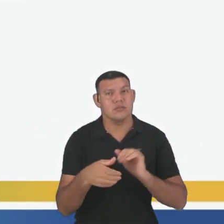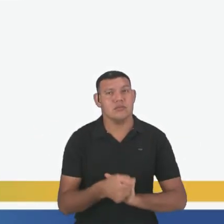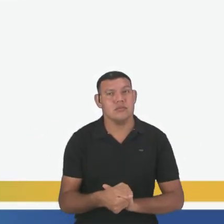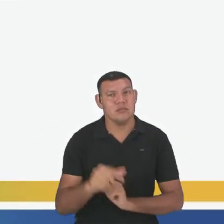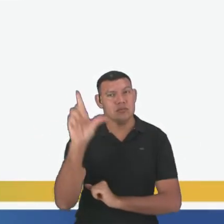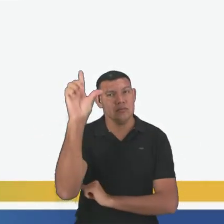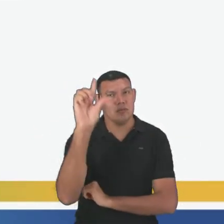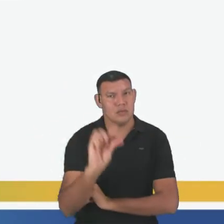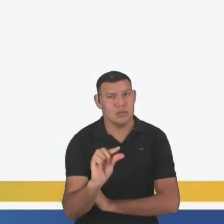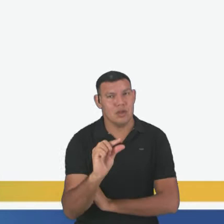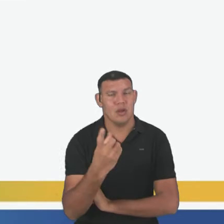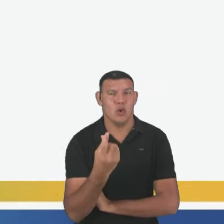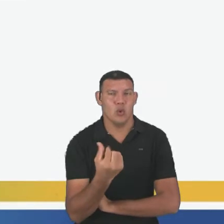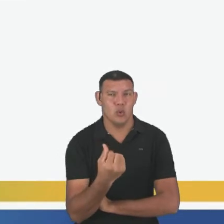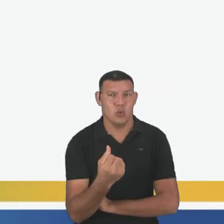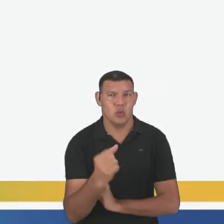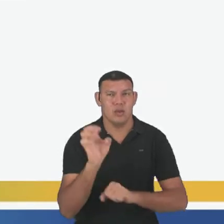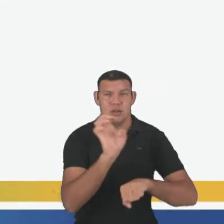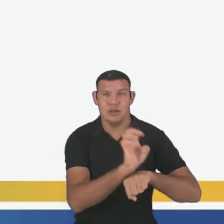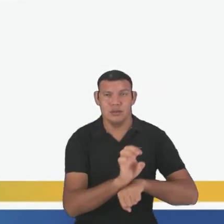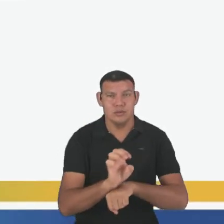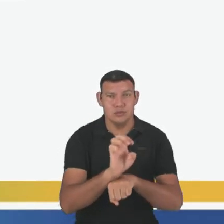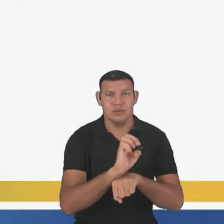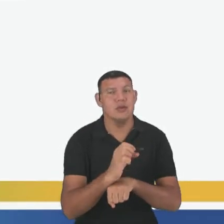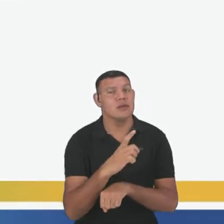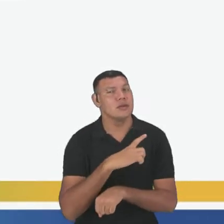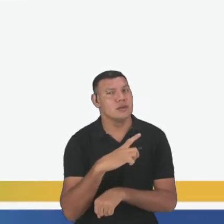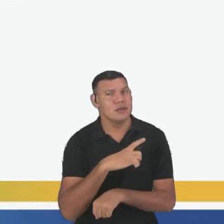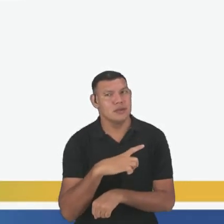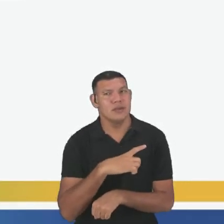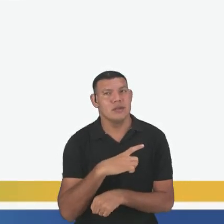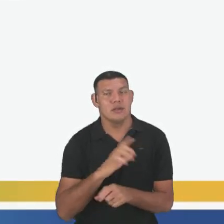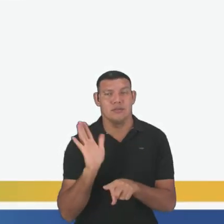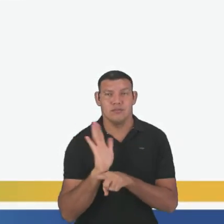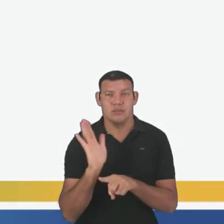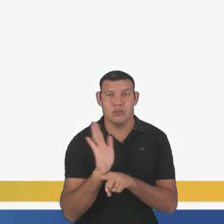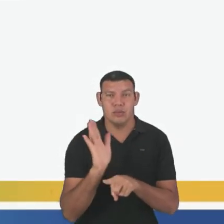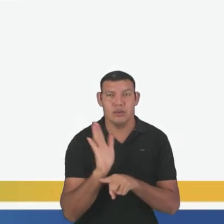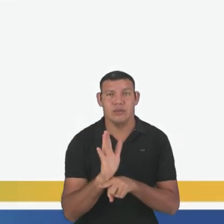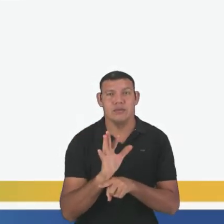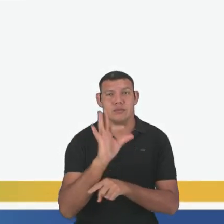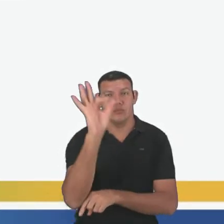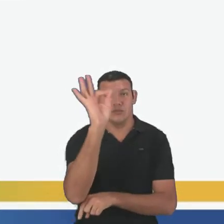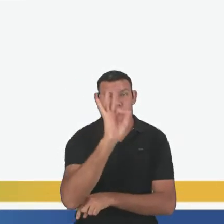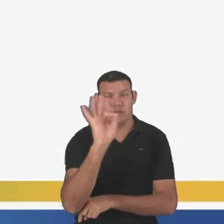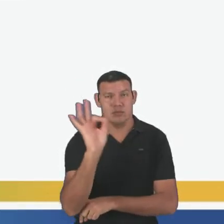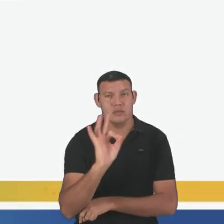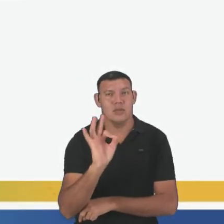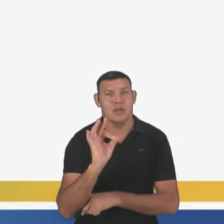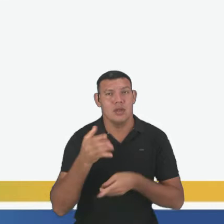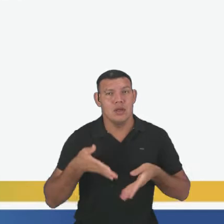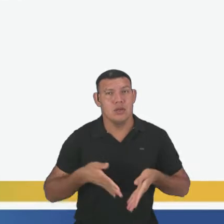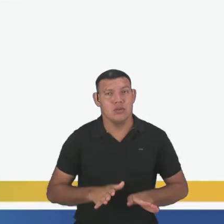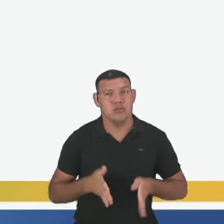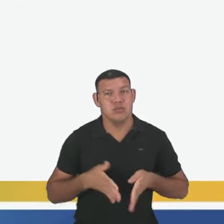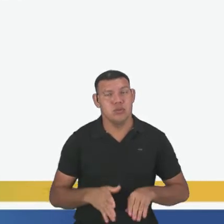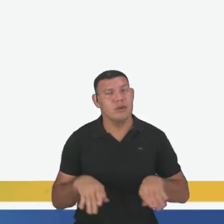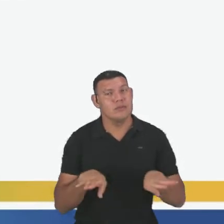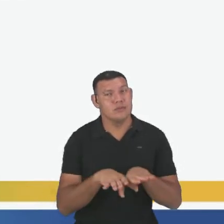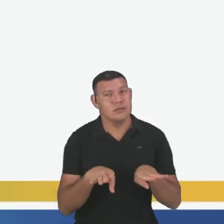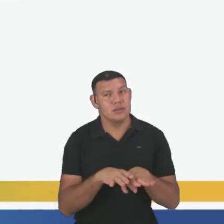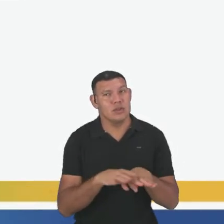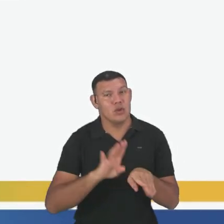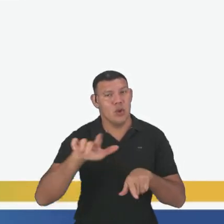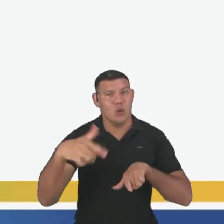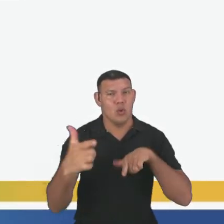diminui alguns custos que o Estado tem para poder bancar essa taxa de natalidade alta, mas, por outro lado, alguns